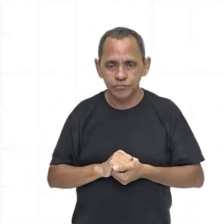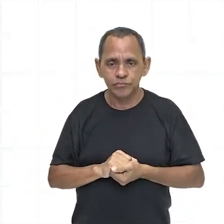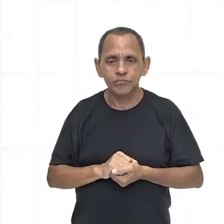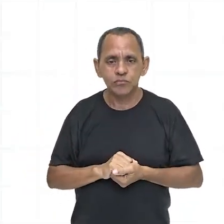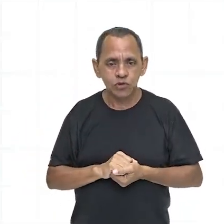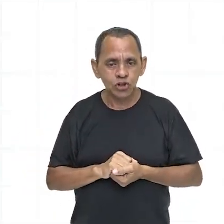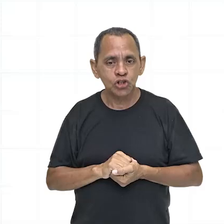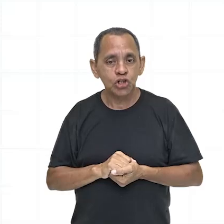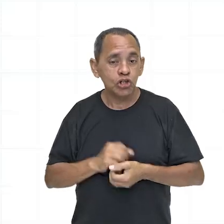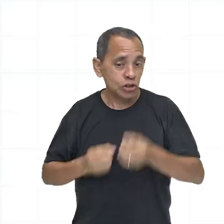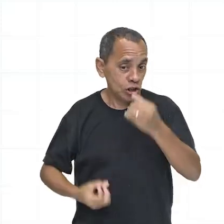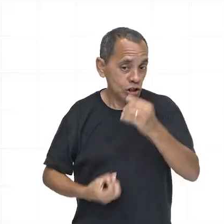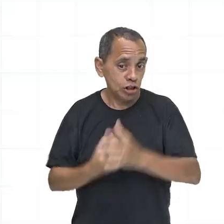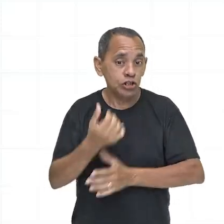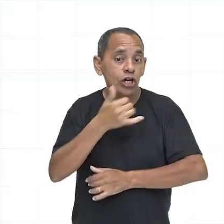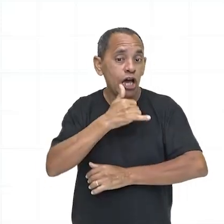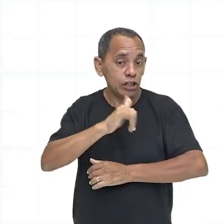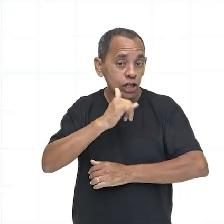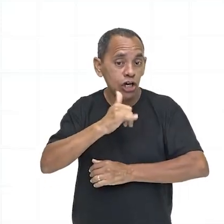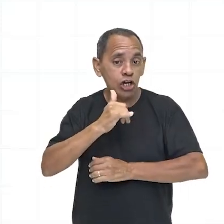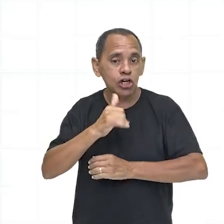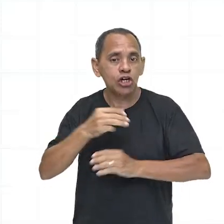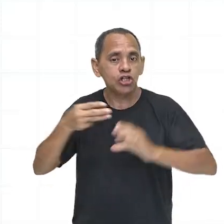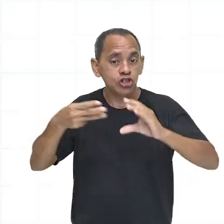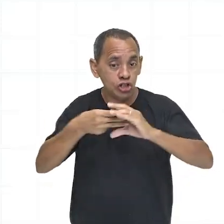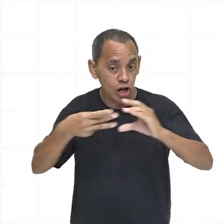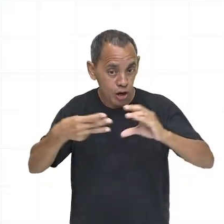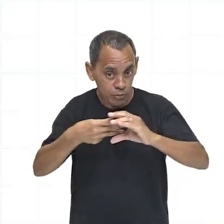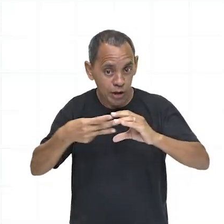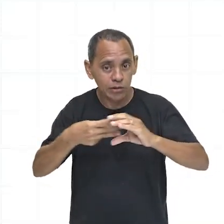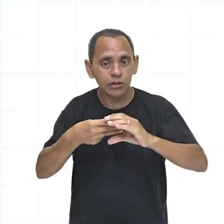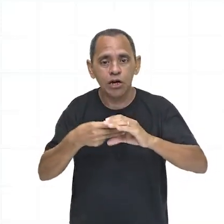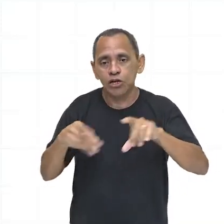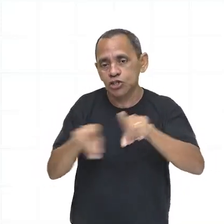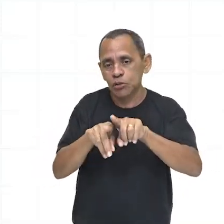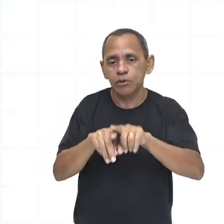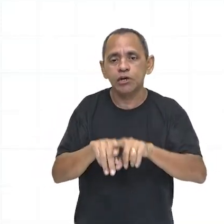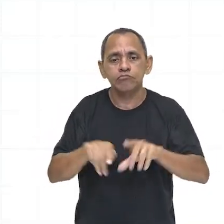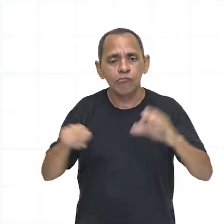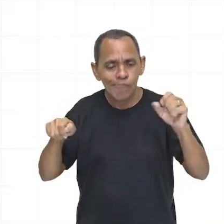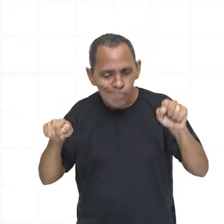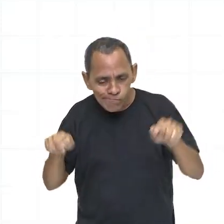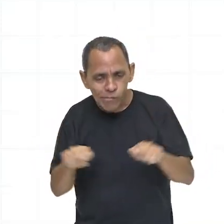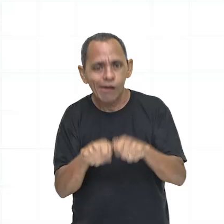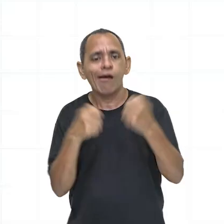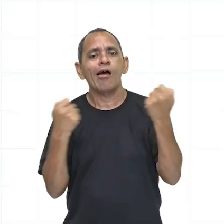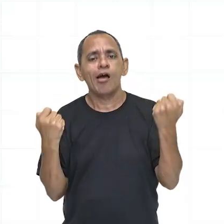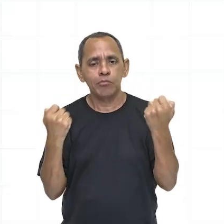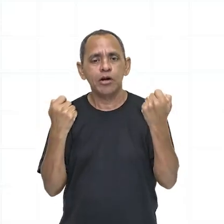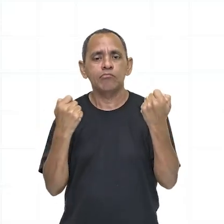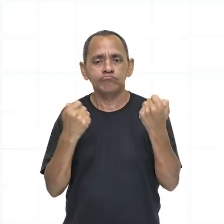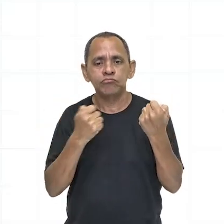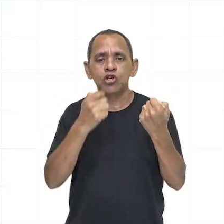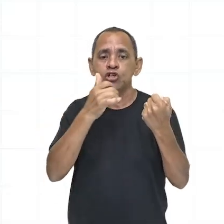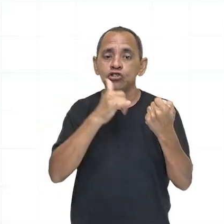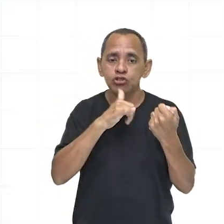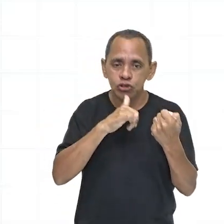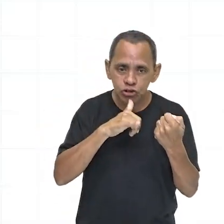energia para as células, vai ser quebrada, se dividindo uma parte em energia e outra parte em